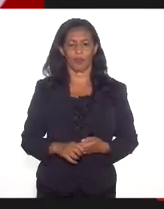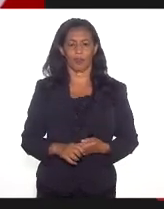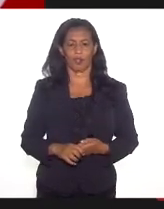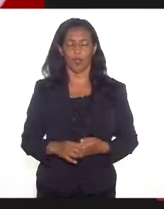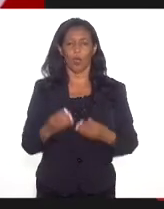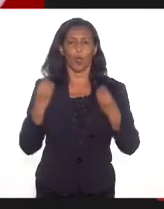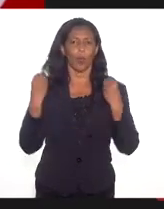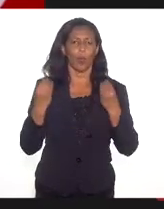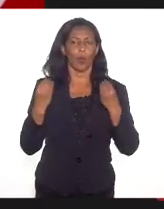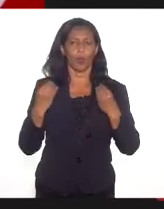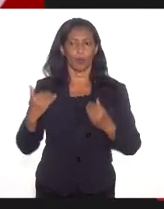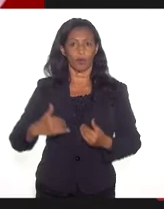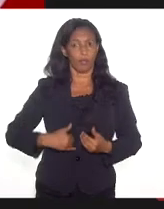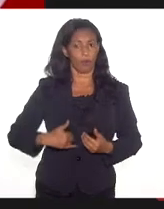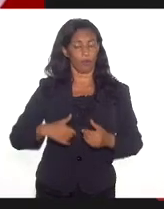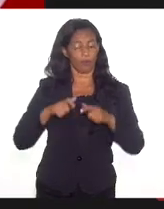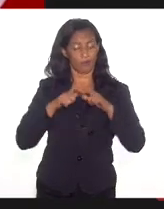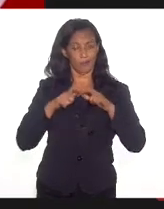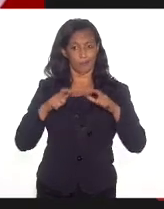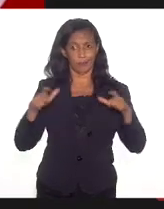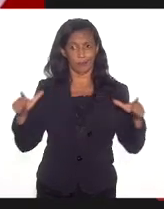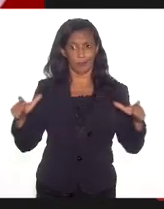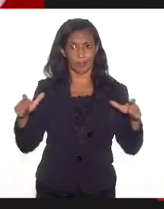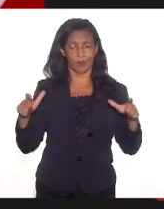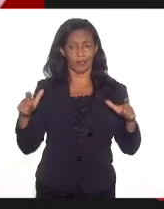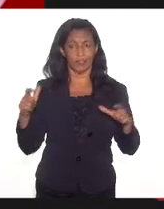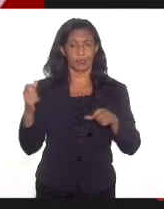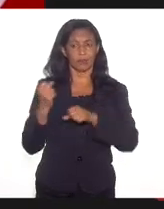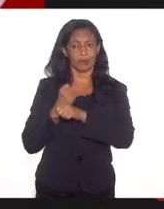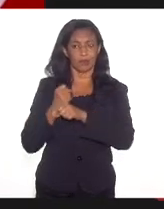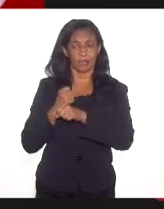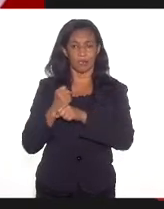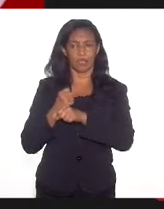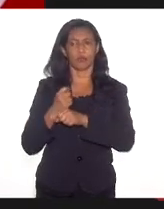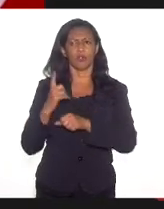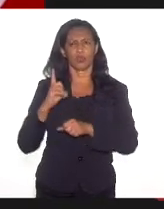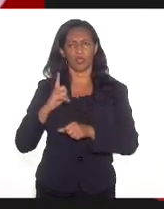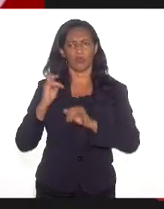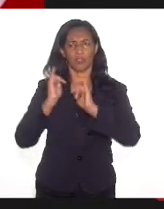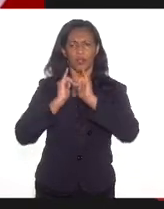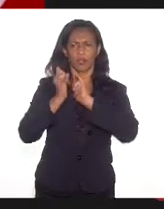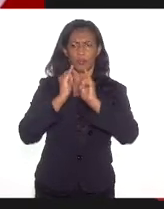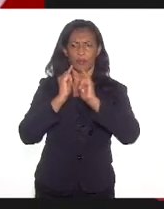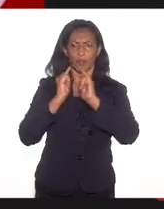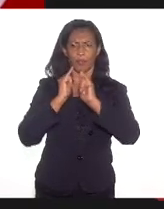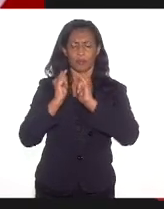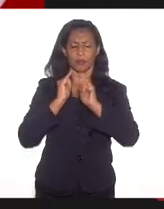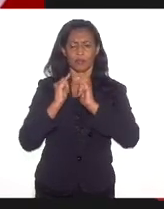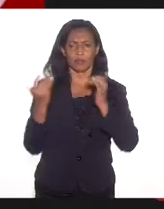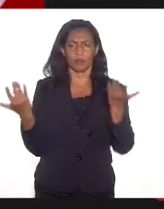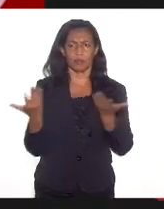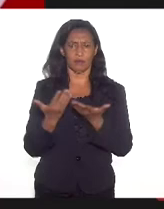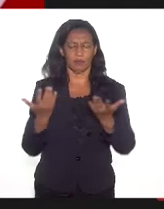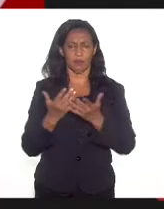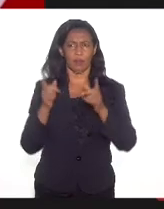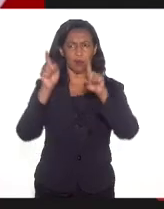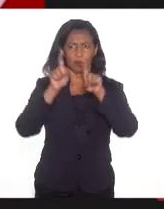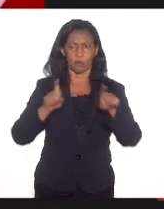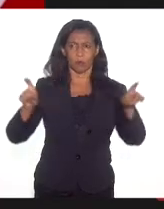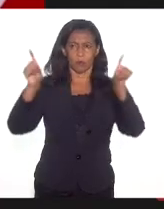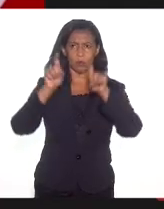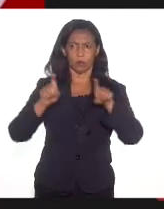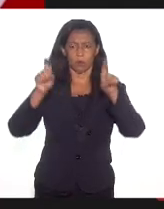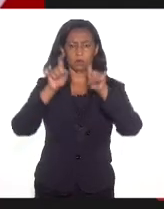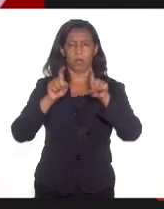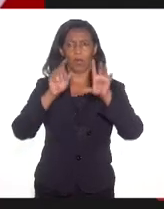a fome vem aumentando nesse último período né saíram dados recentemente de que a Renata